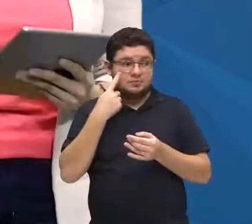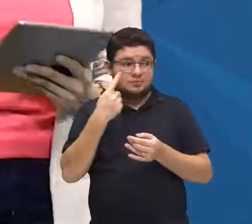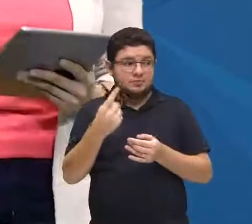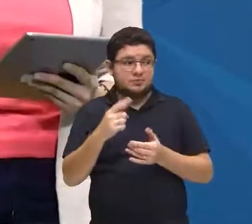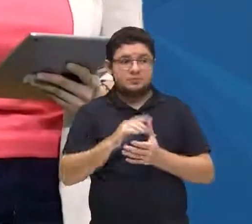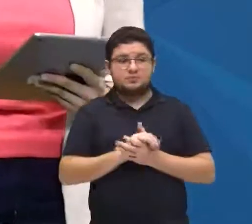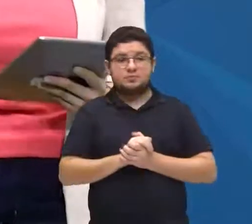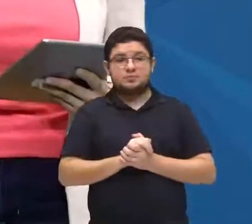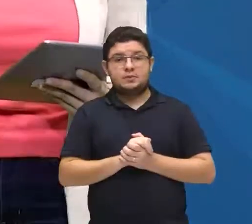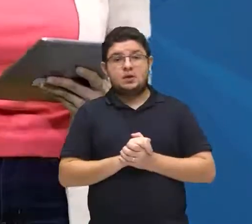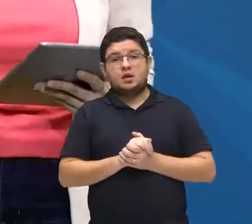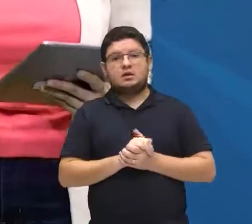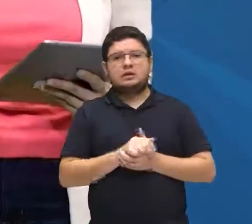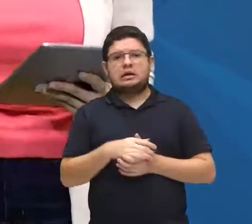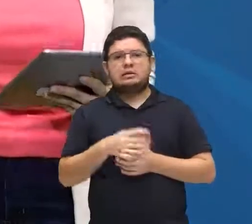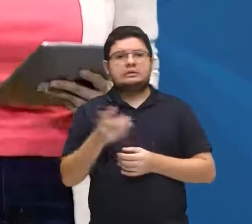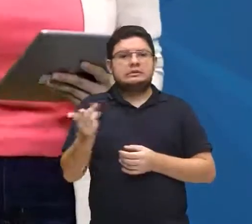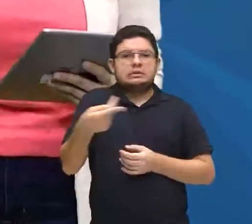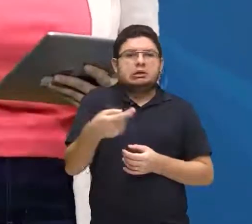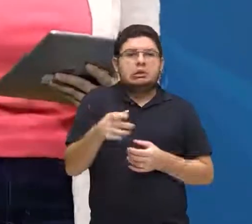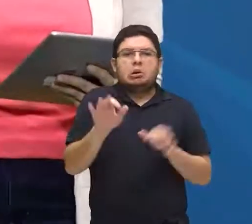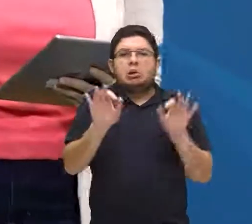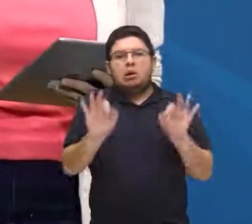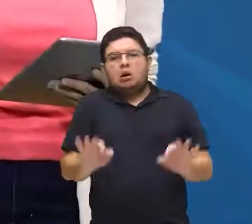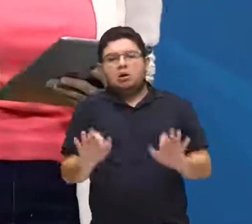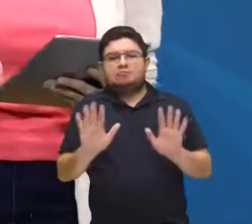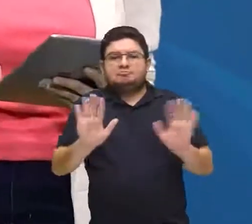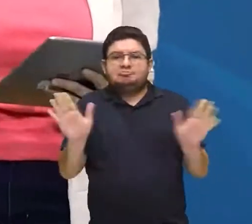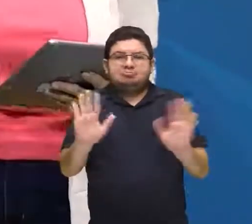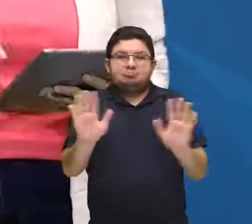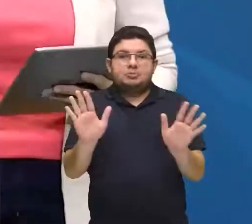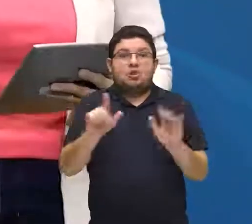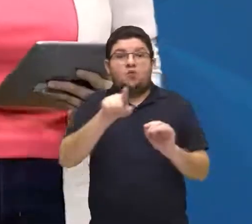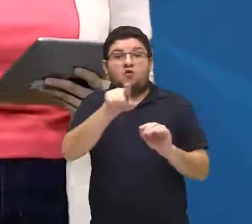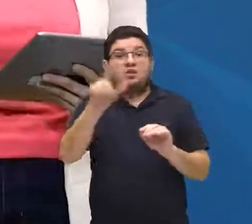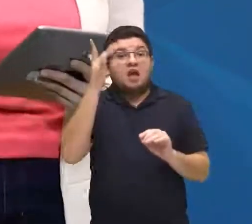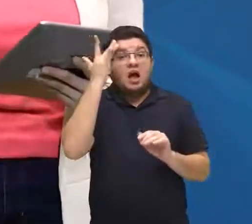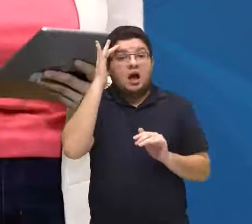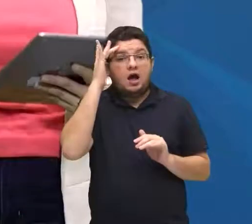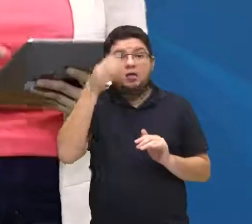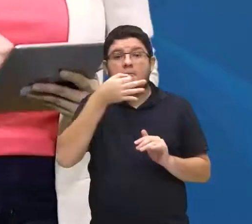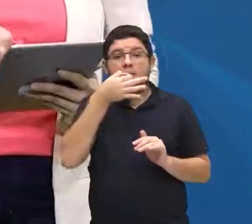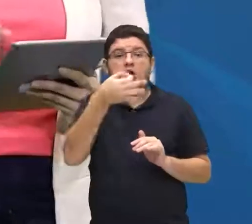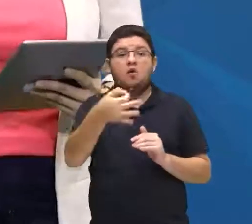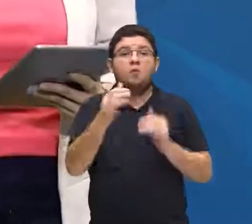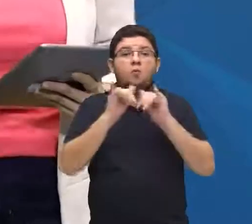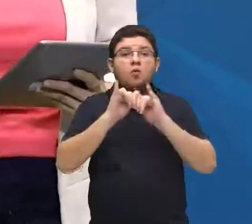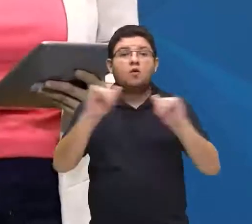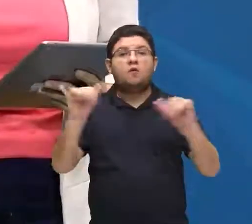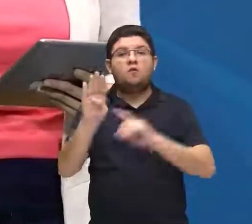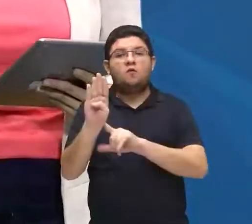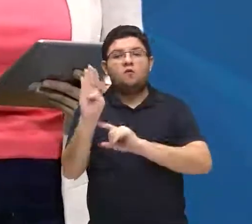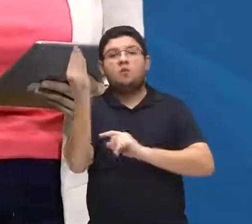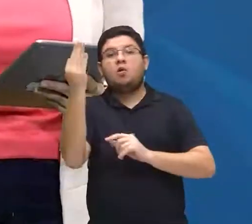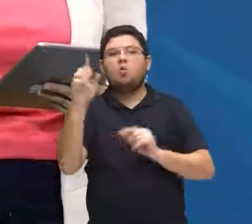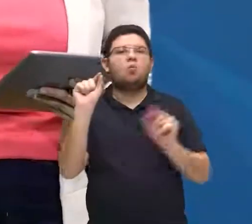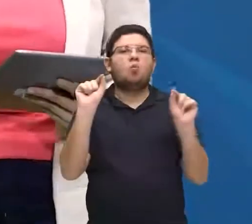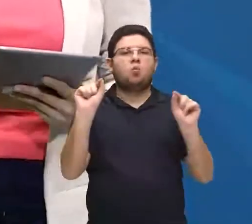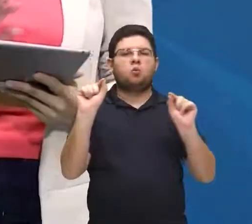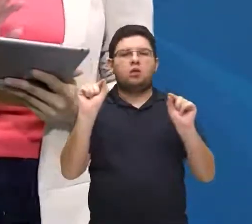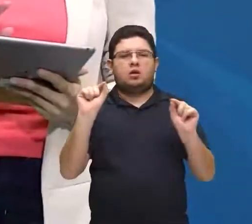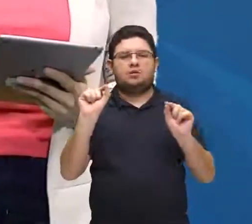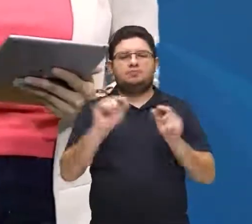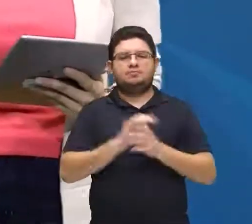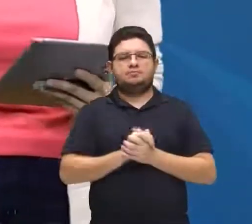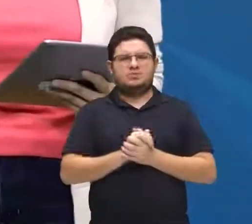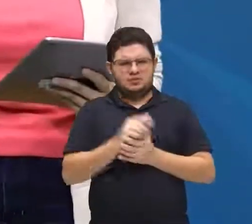é aquilo que você realmente acha. O que é fake news? Já ouviu falar? Já compartilhou? É um